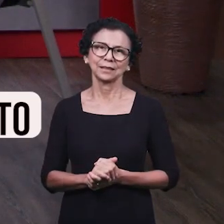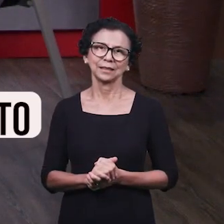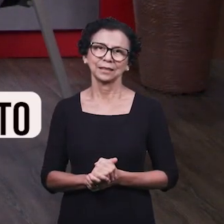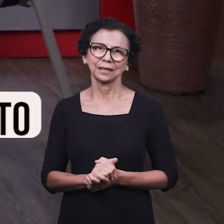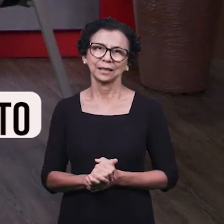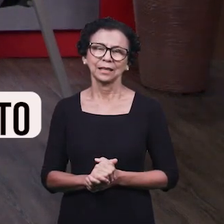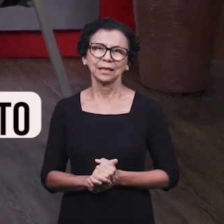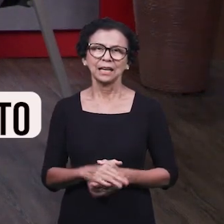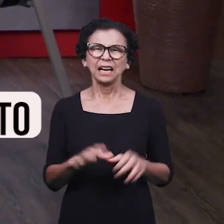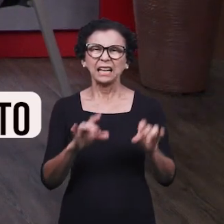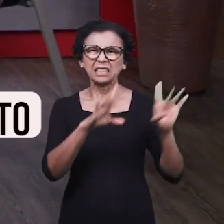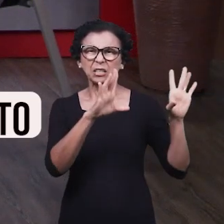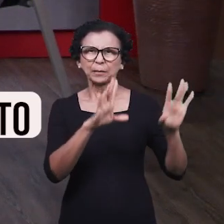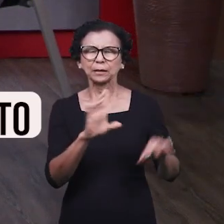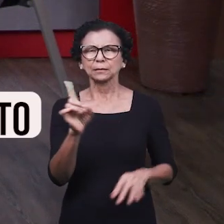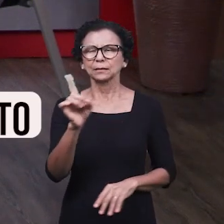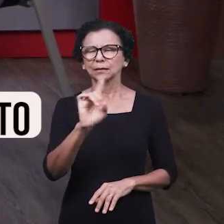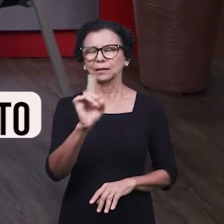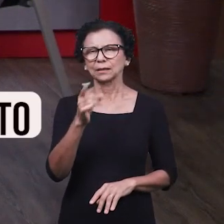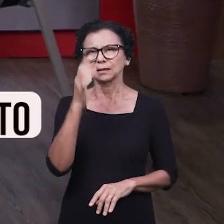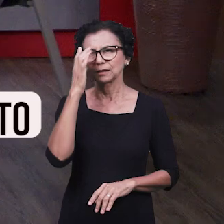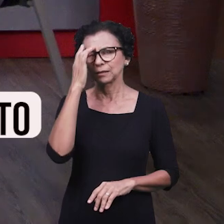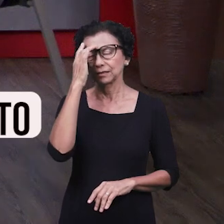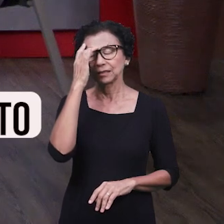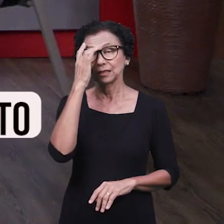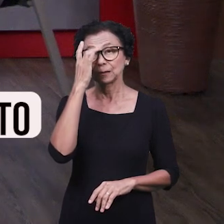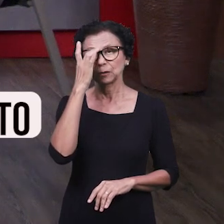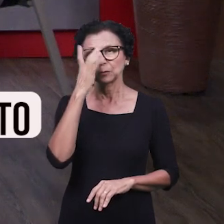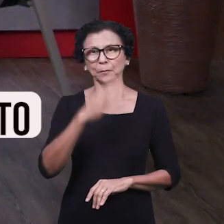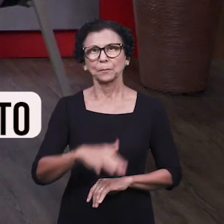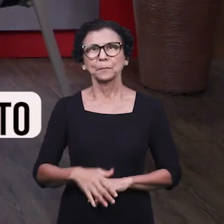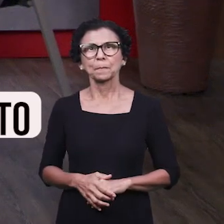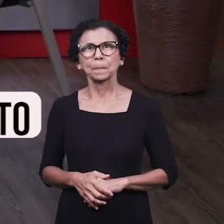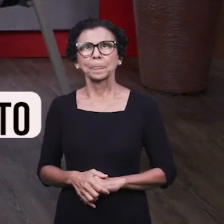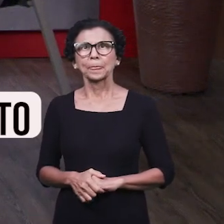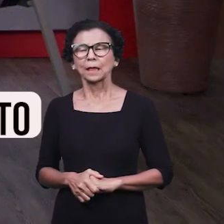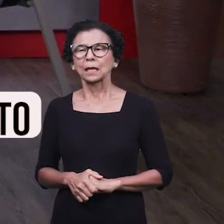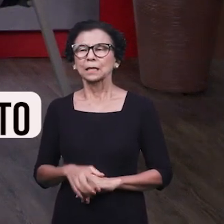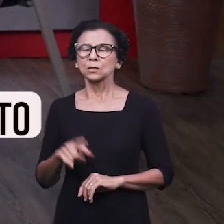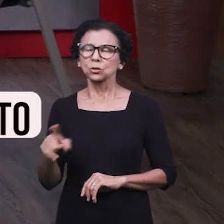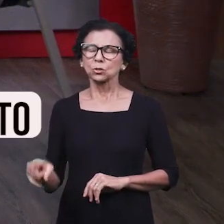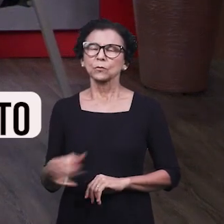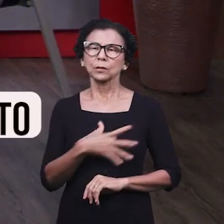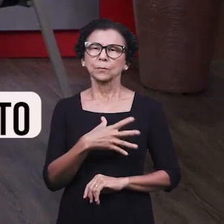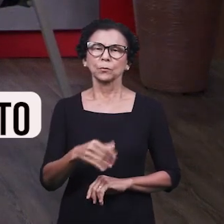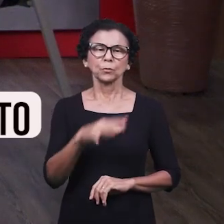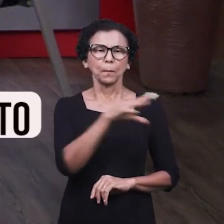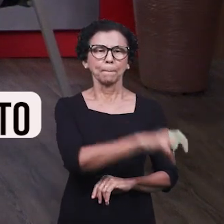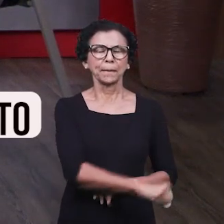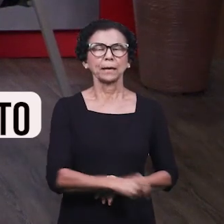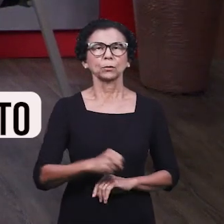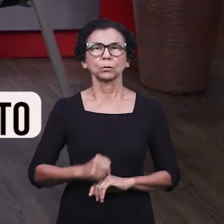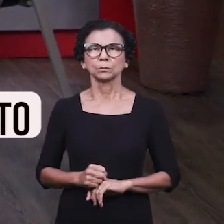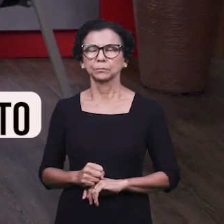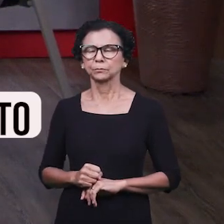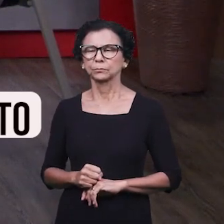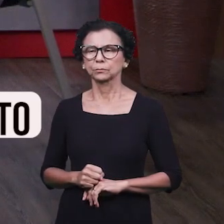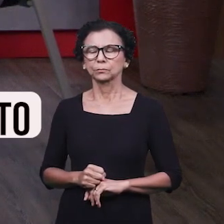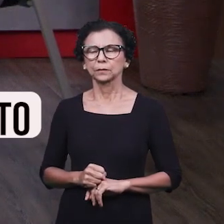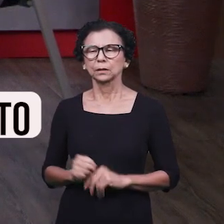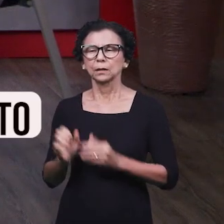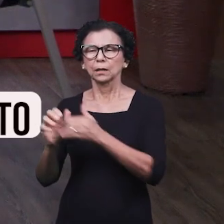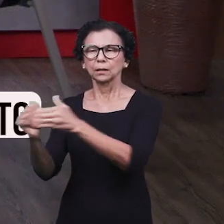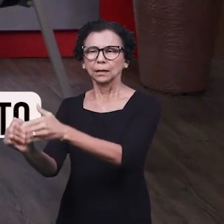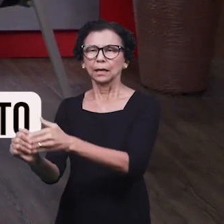De transmitir uma segurança também, né? Se eu pego meu filho na escola, põe no carro, levo embora, chego em casa, me envolvo nas